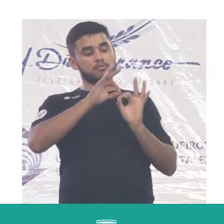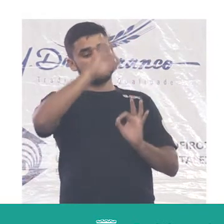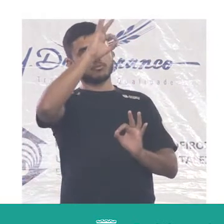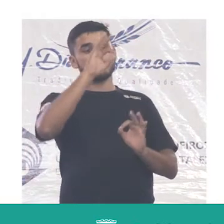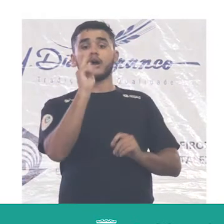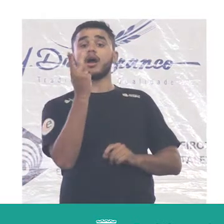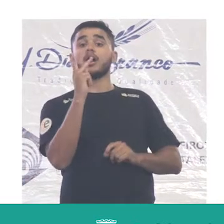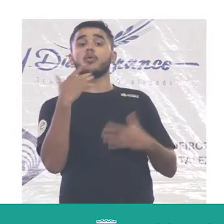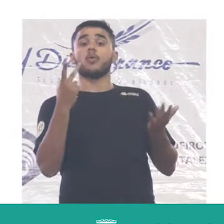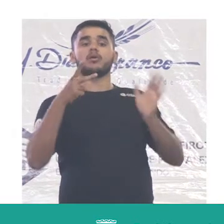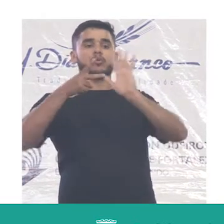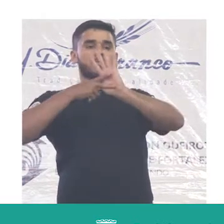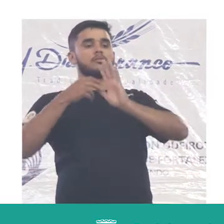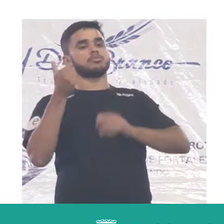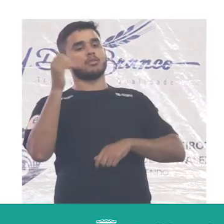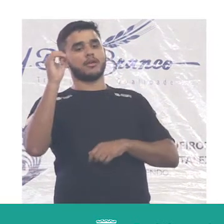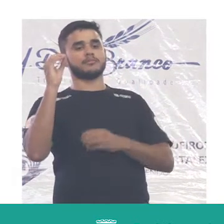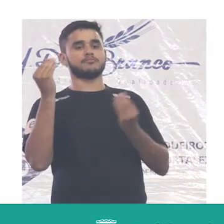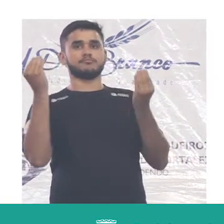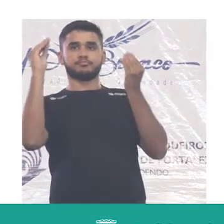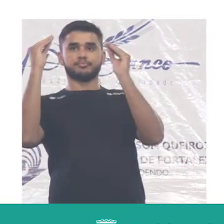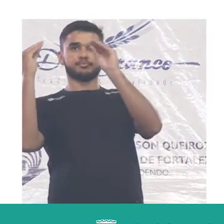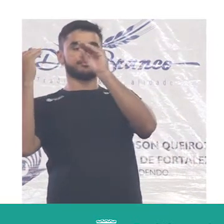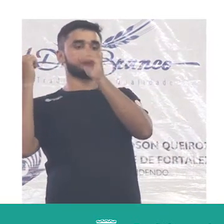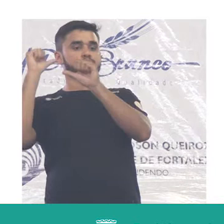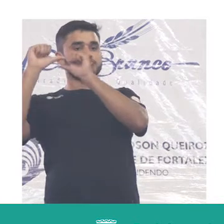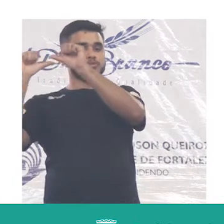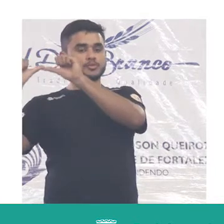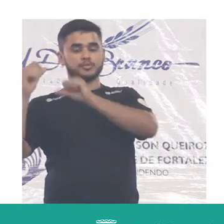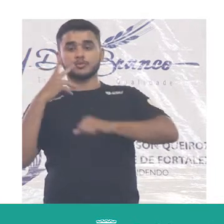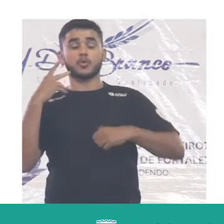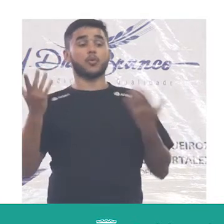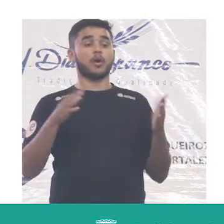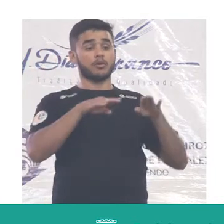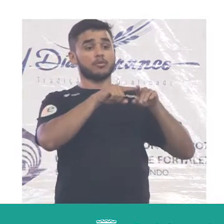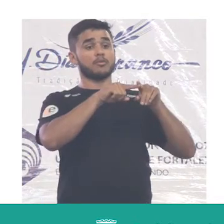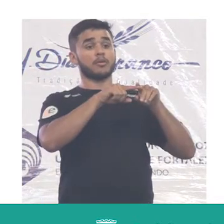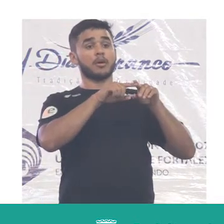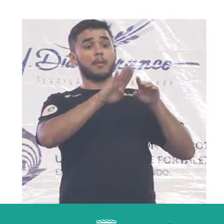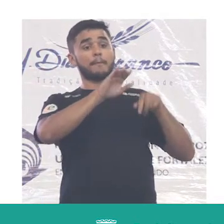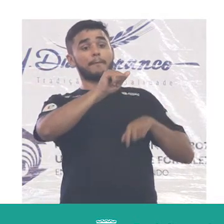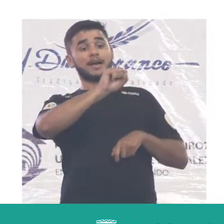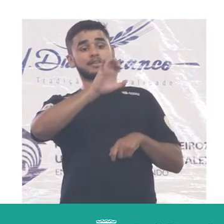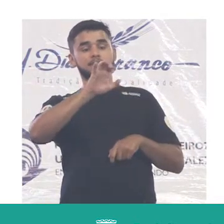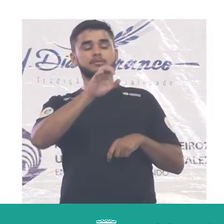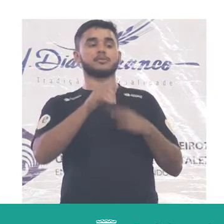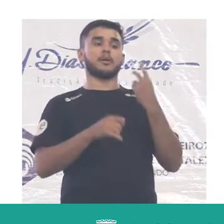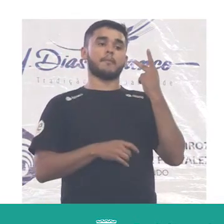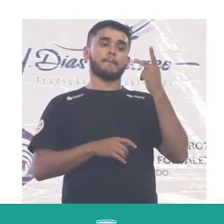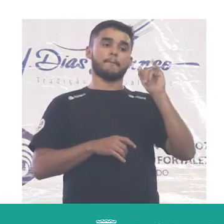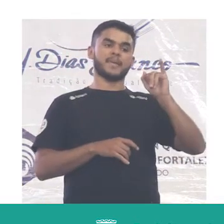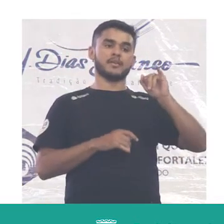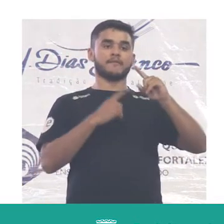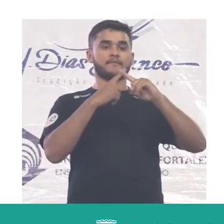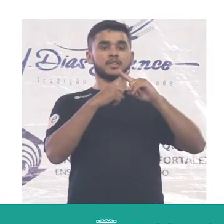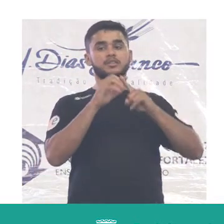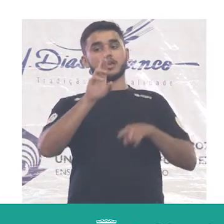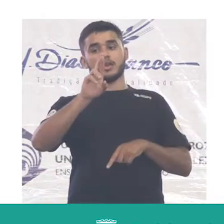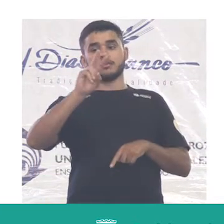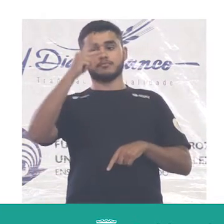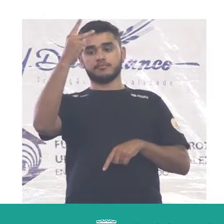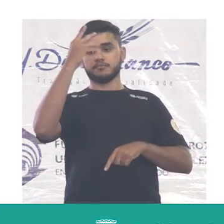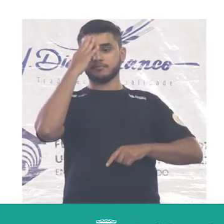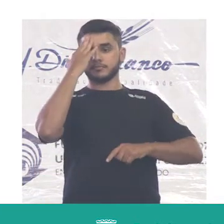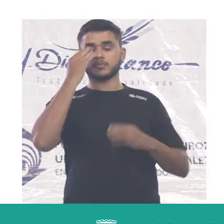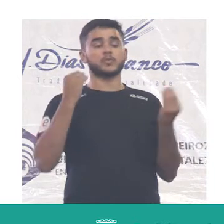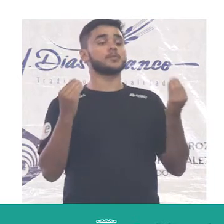todos? Como é que a gente calcula a área da base? Π vezes R ao quadrado. Só que o π, ele mandou